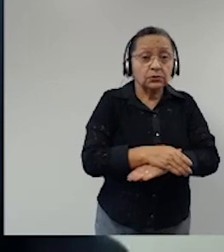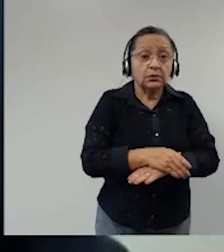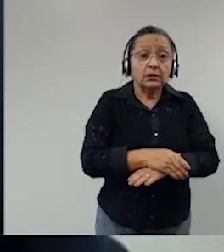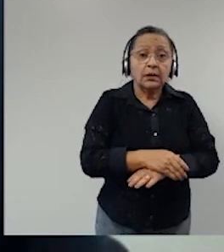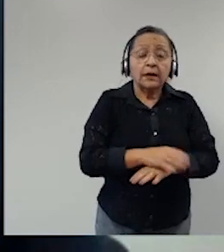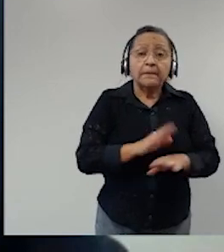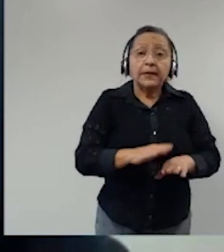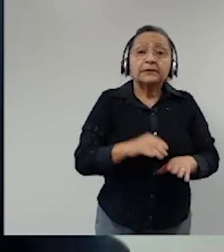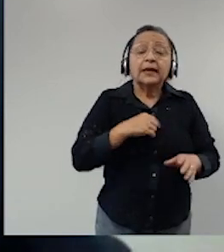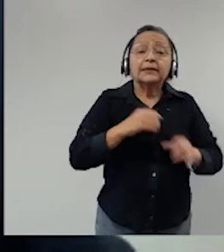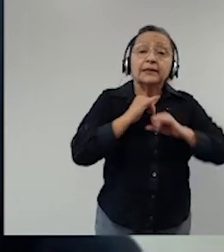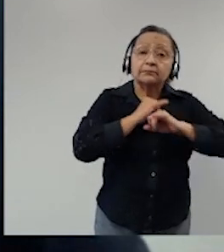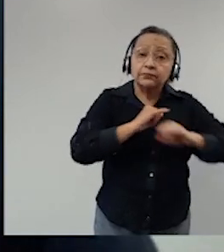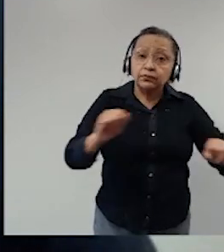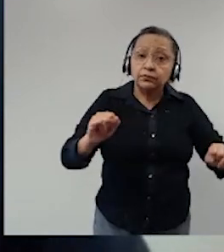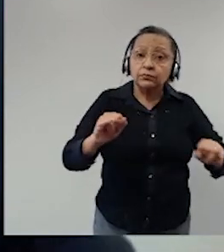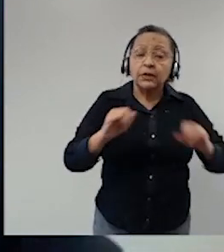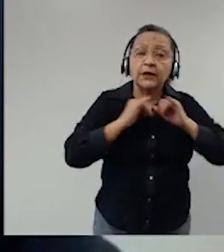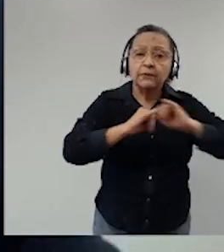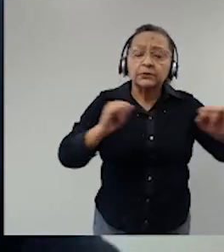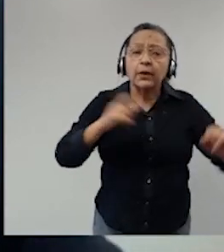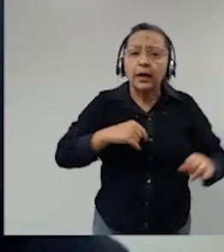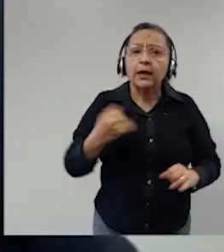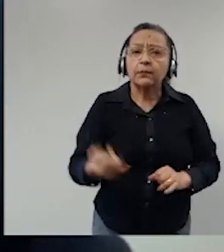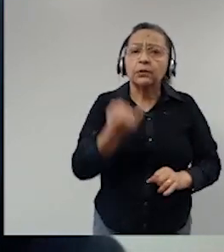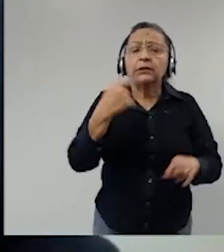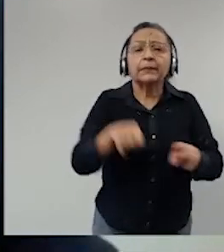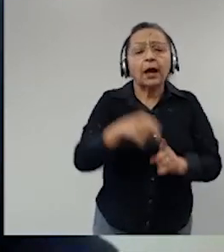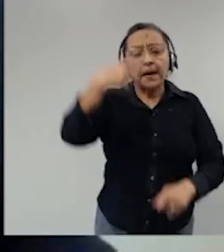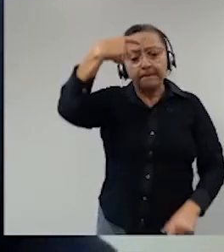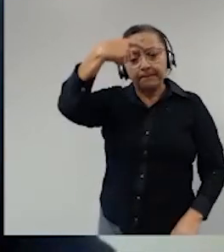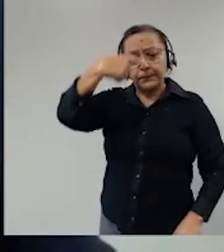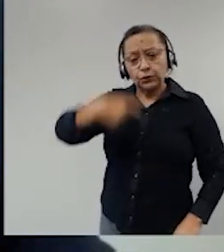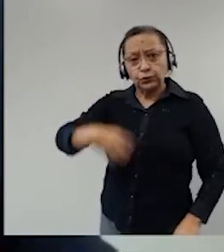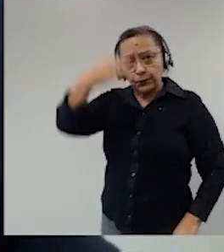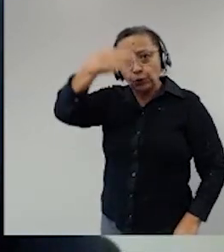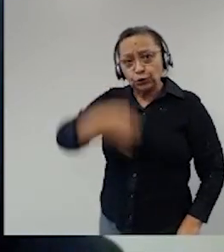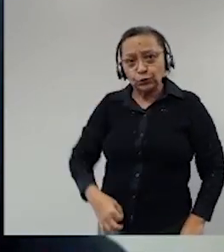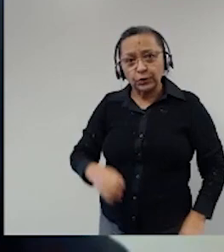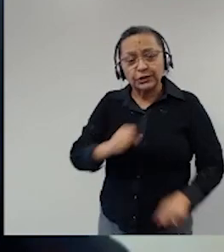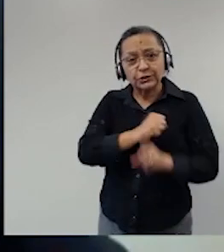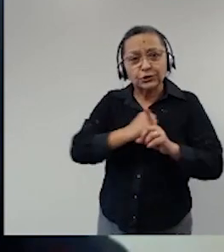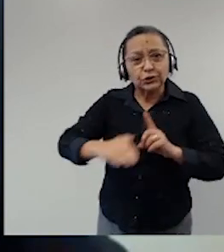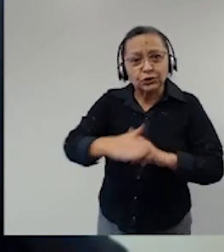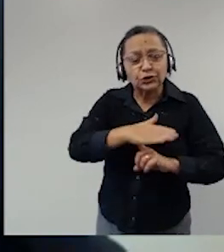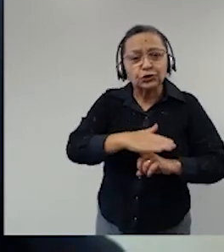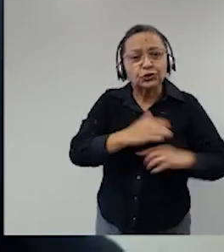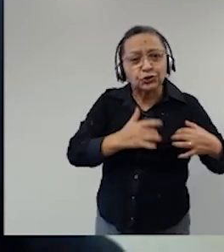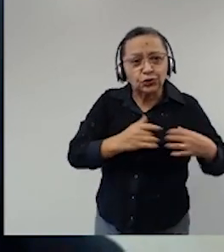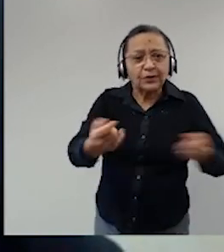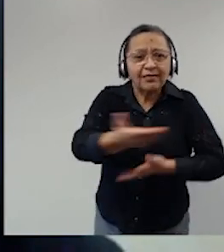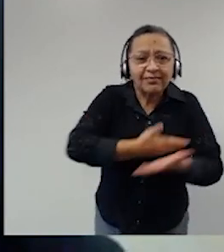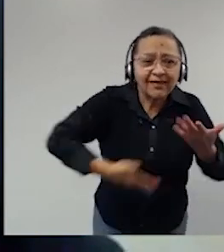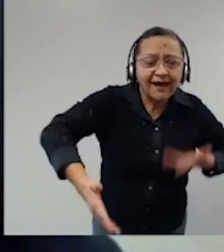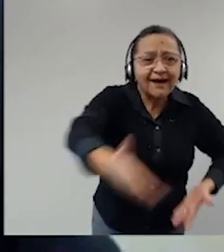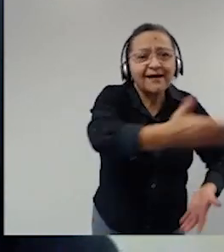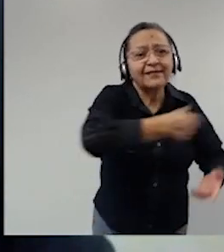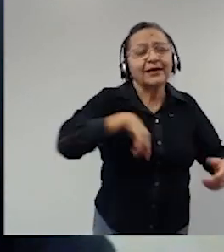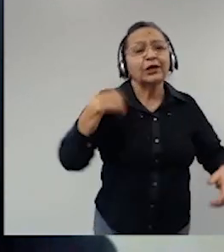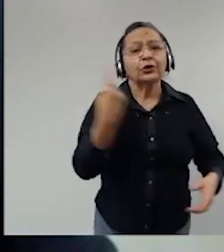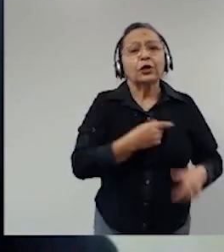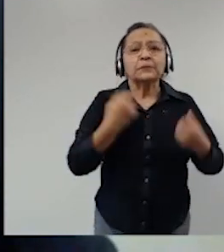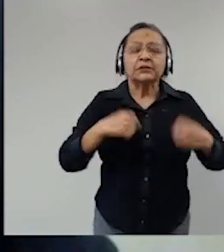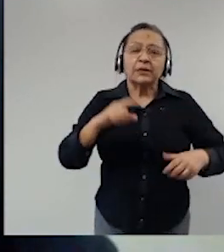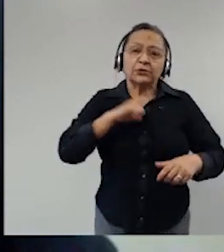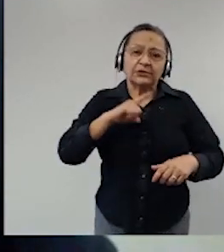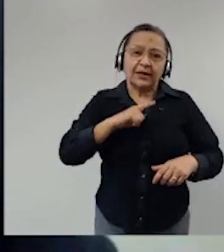na perspectiva da postura solidária que todos nós devemos ter nesse momento de pandemia. É porque só